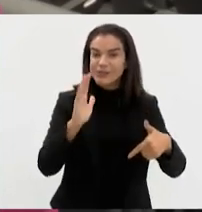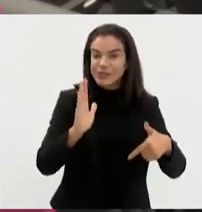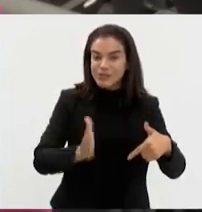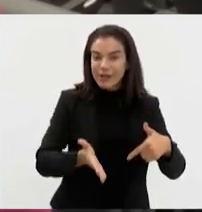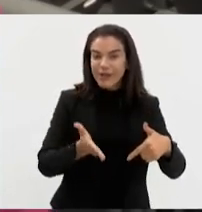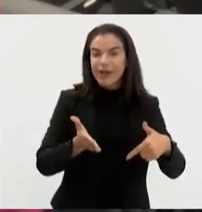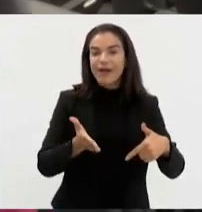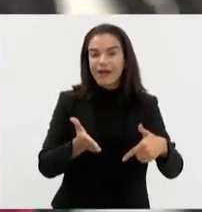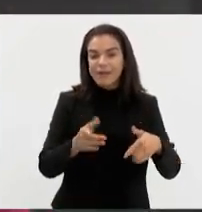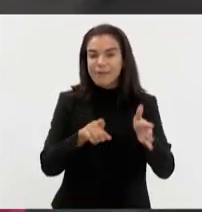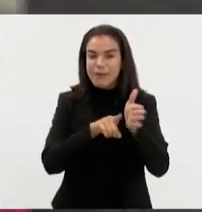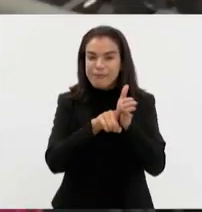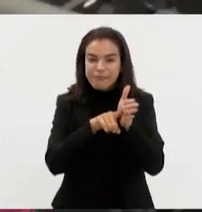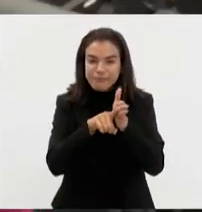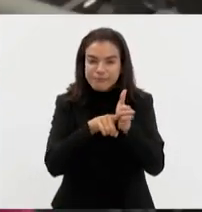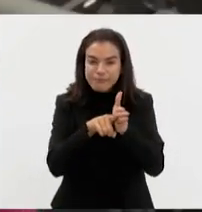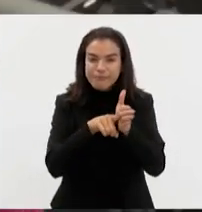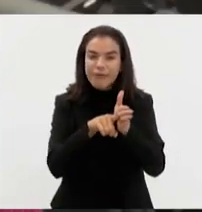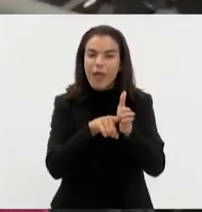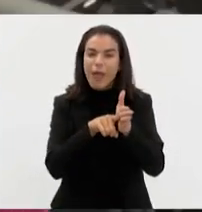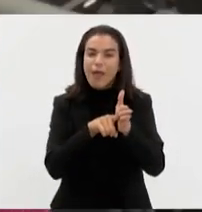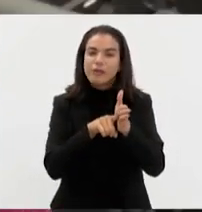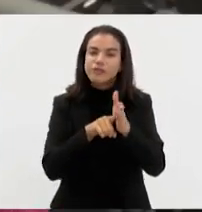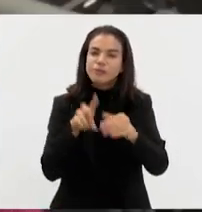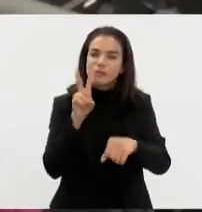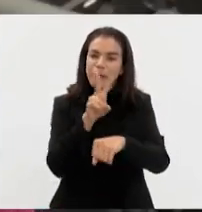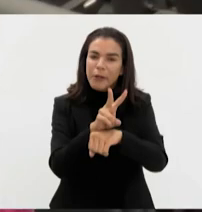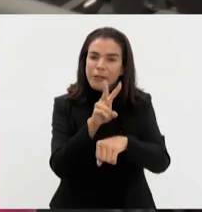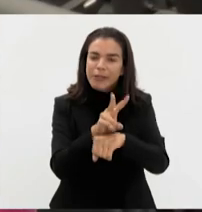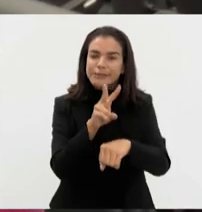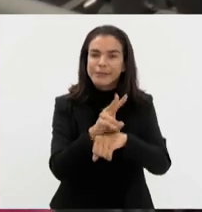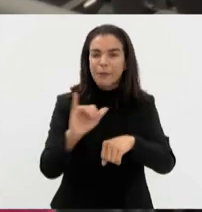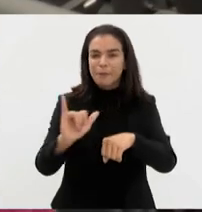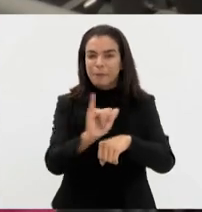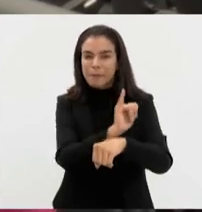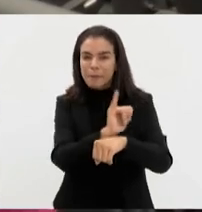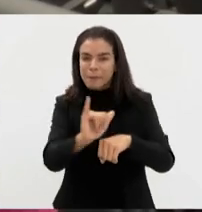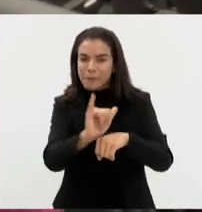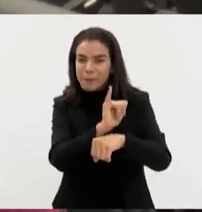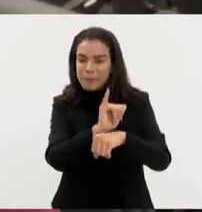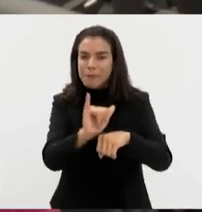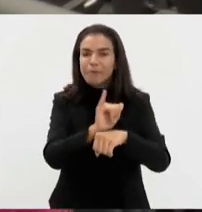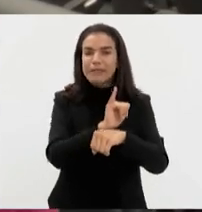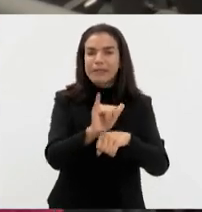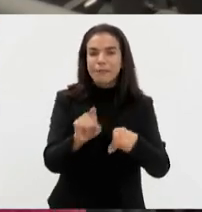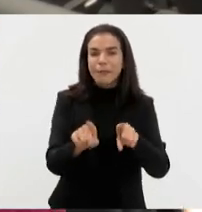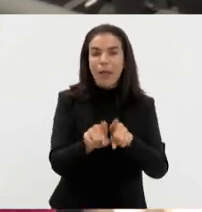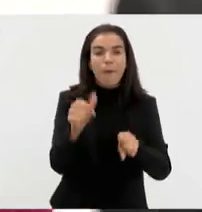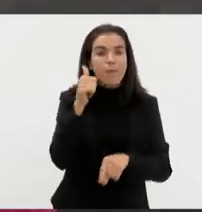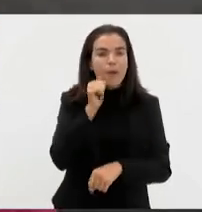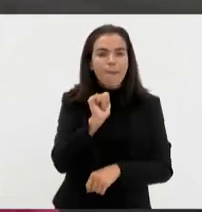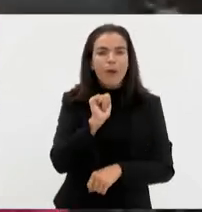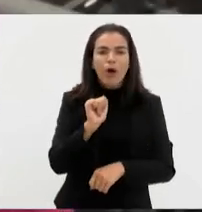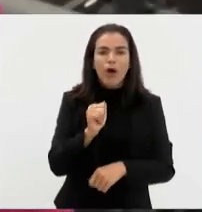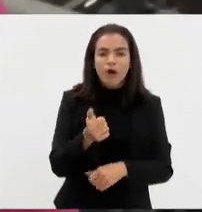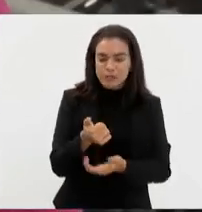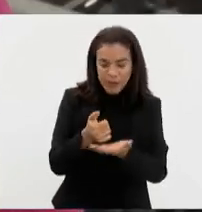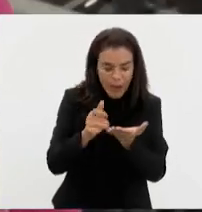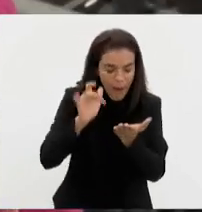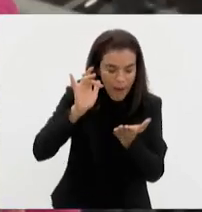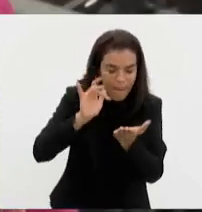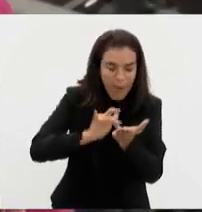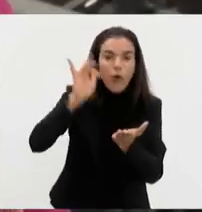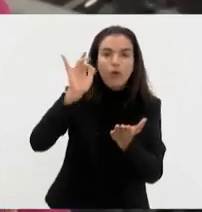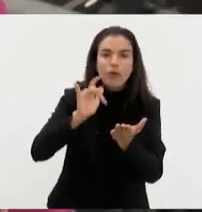feito análise de proteção, de mecanismos que a mulher pode acionar imediatamente o